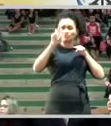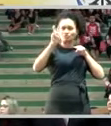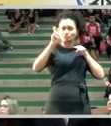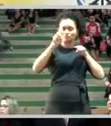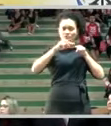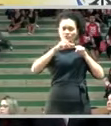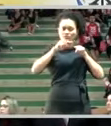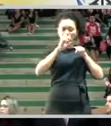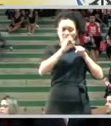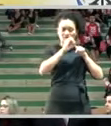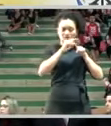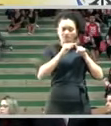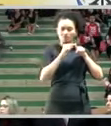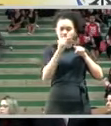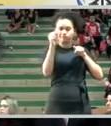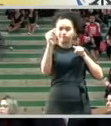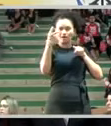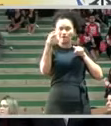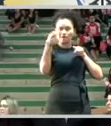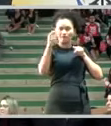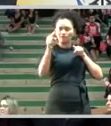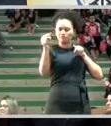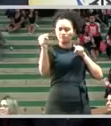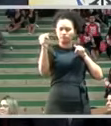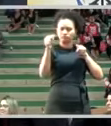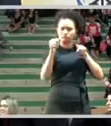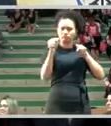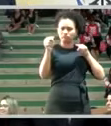entre 0 a 20.